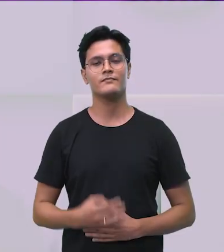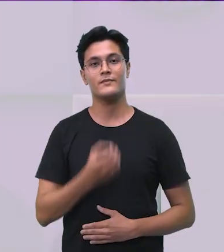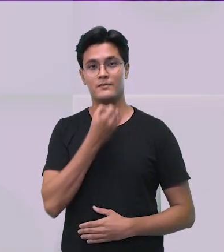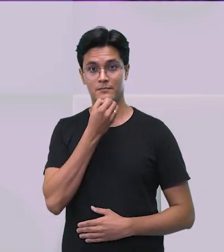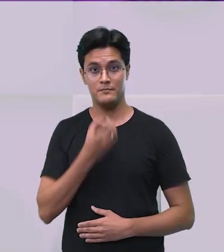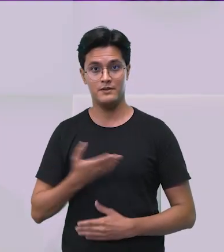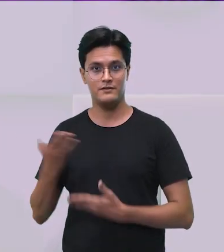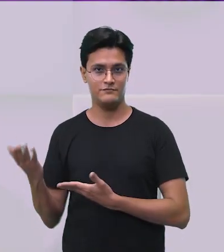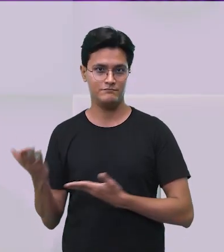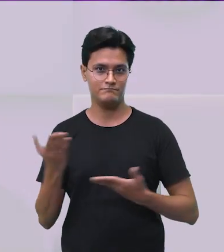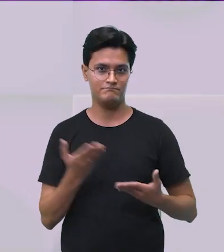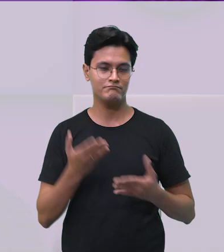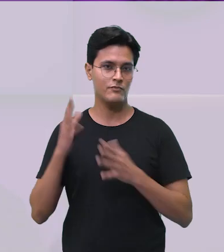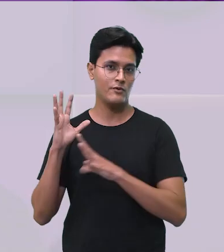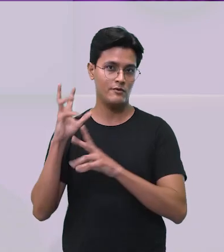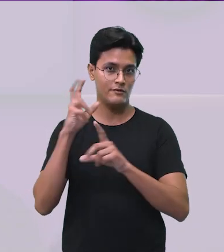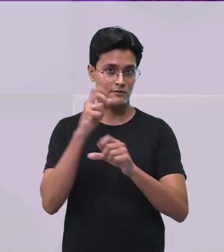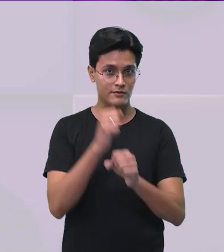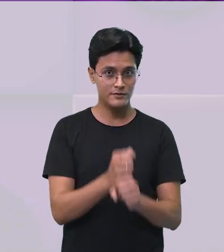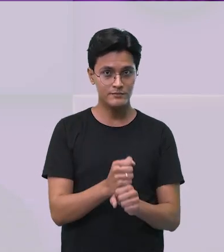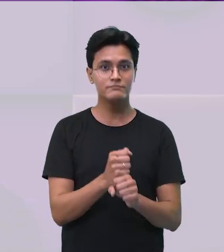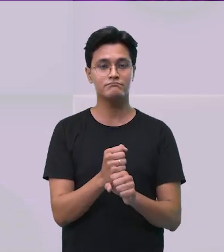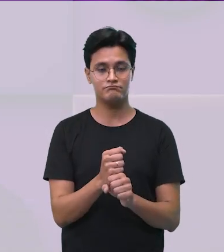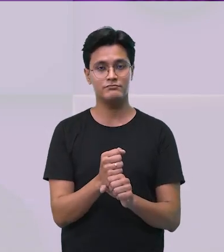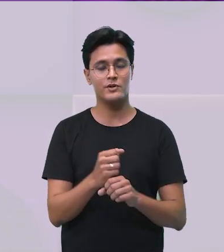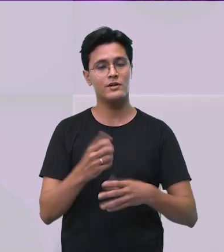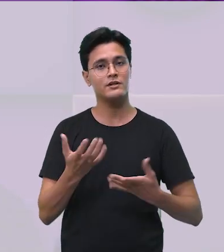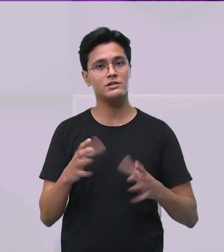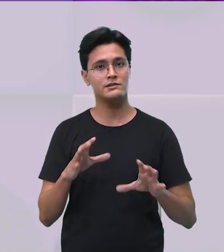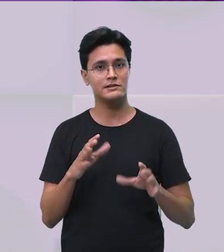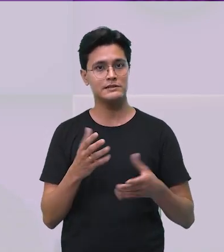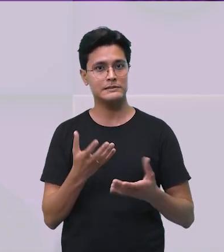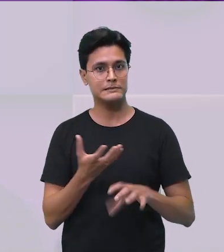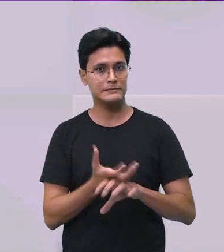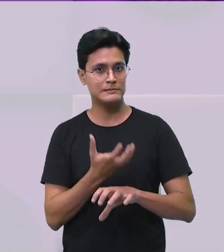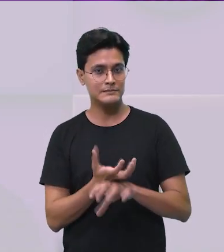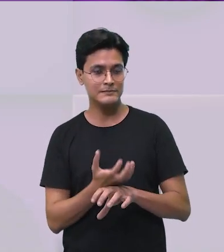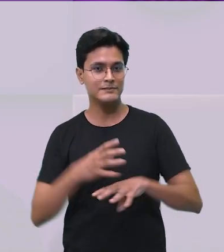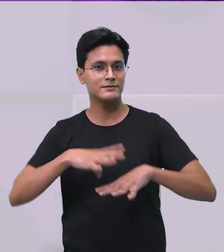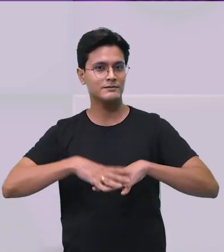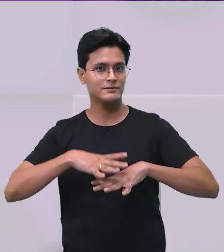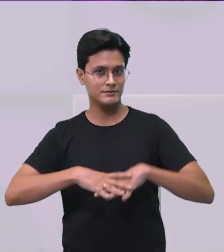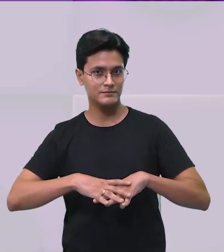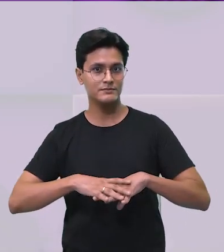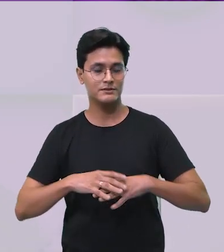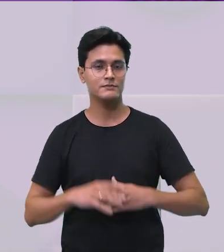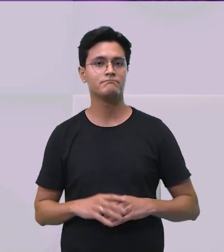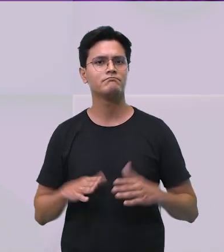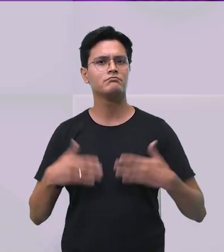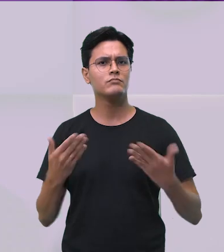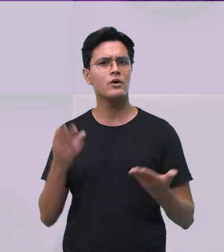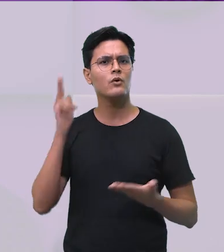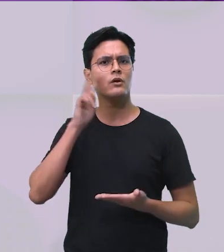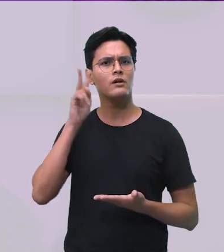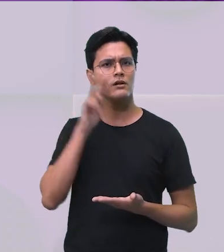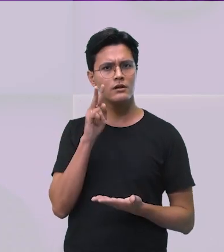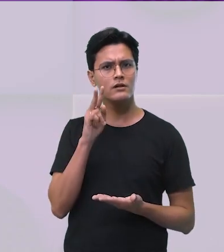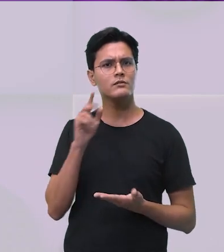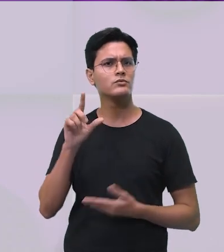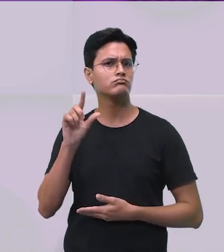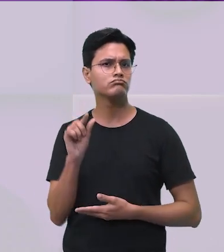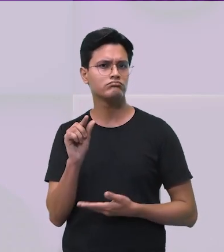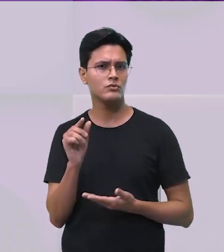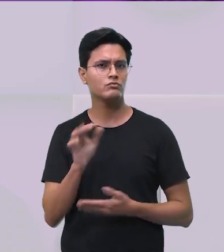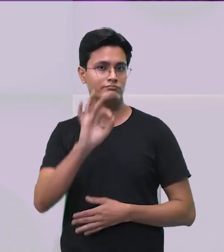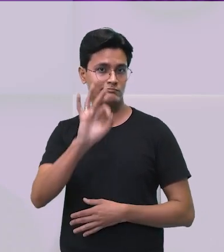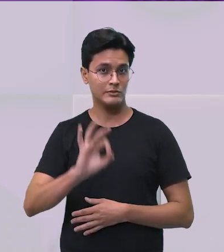Bem-vindos à nossa revisão da unidade 1 do componente de matemática. Nós vamos começar relembrando um pouco de